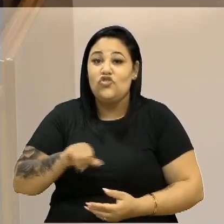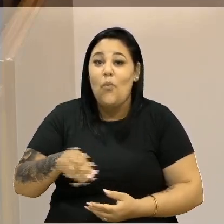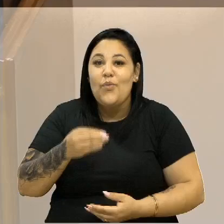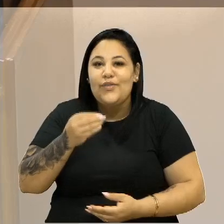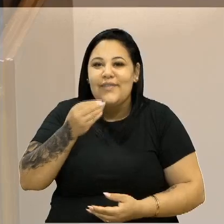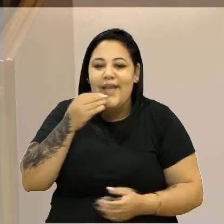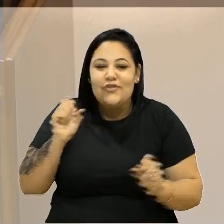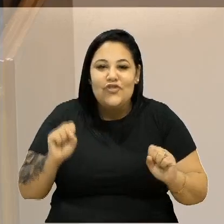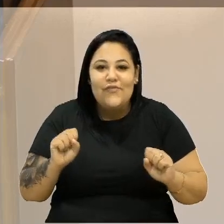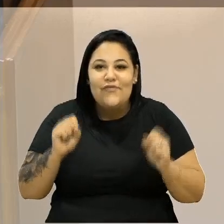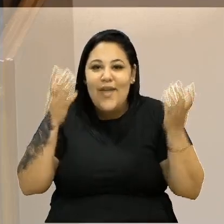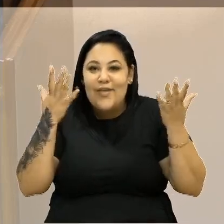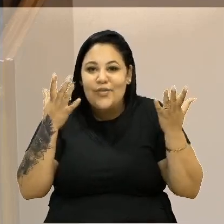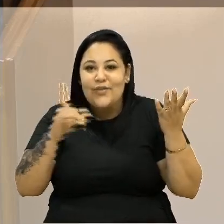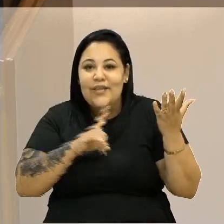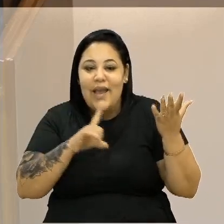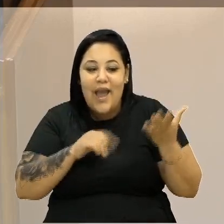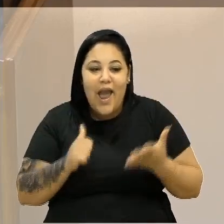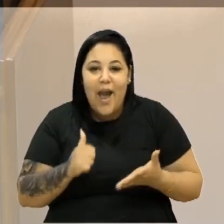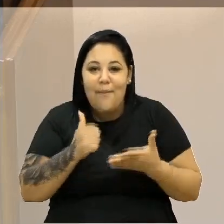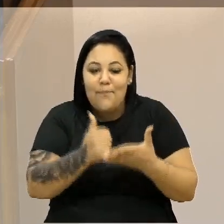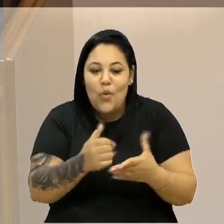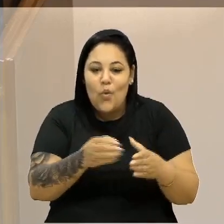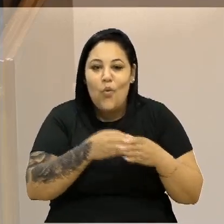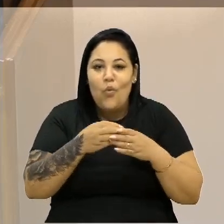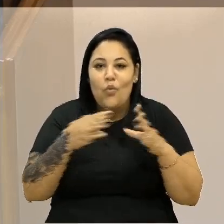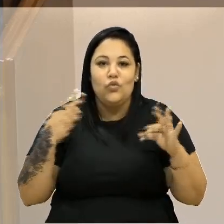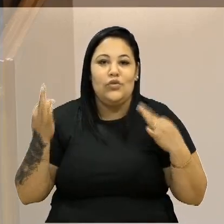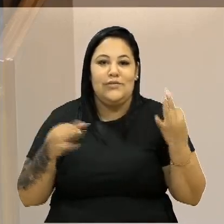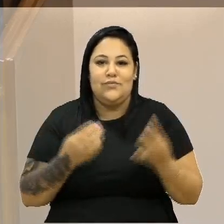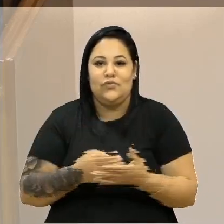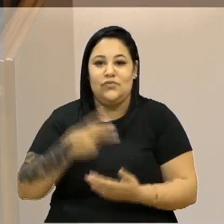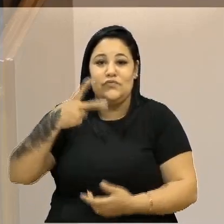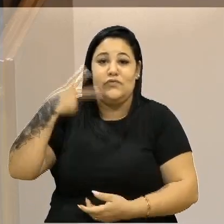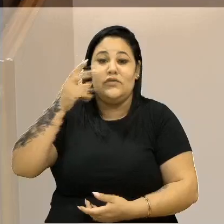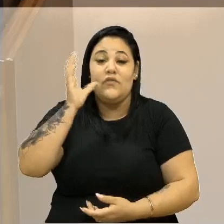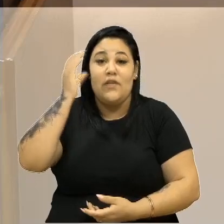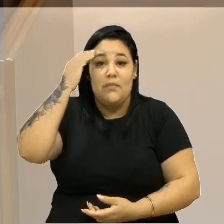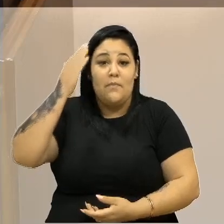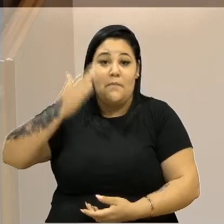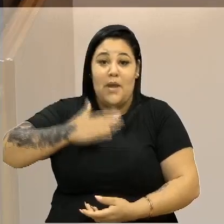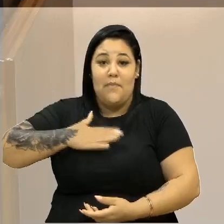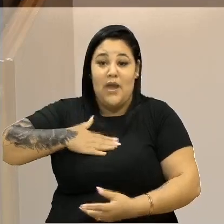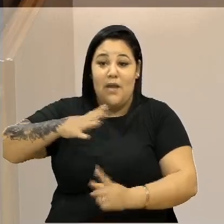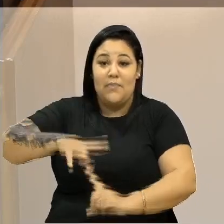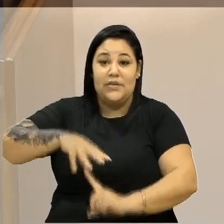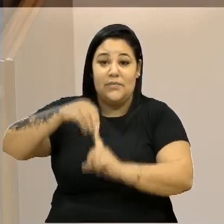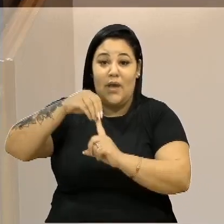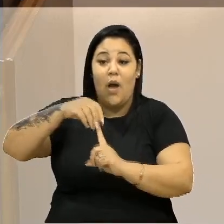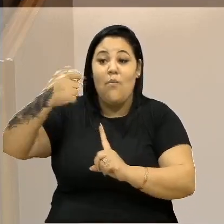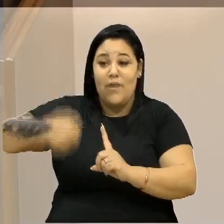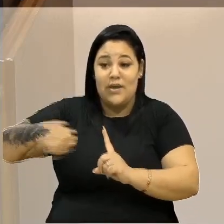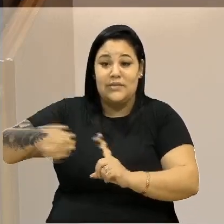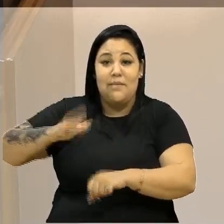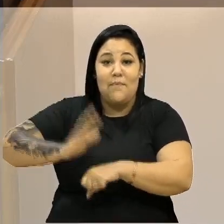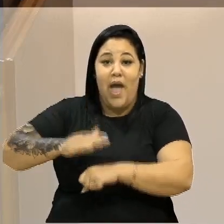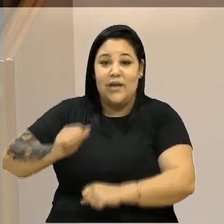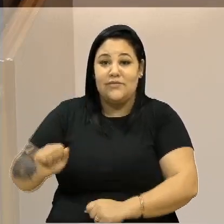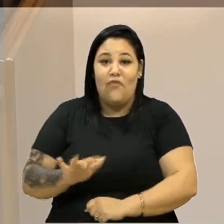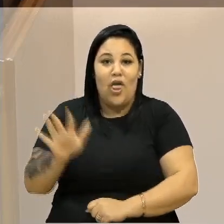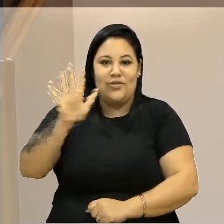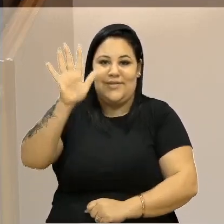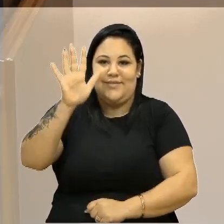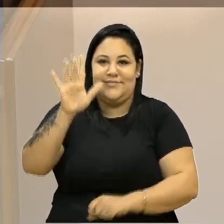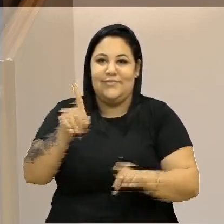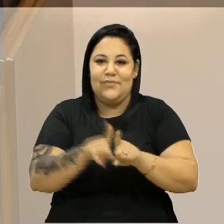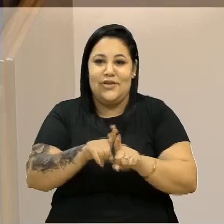de eventos e de apoio ao turismo. E o vereador Felipe, para mim, é uma referência. Então, tem que se valorizar isso. Nós tivemos